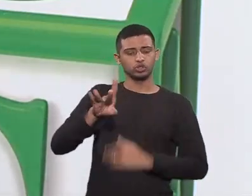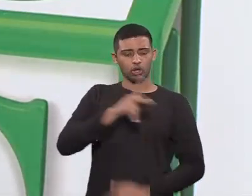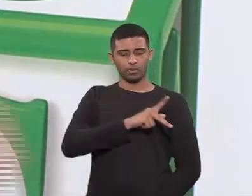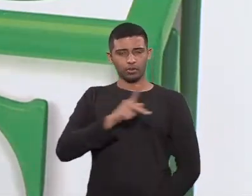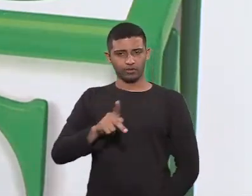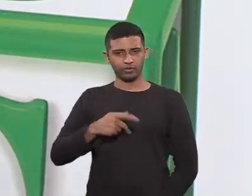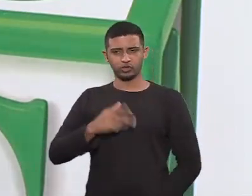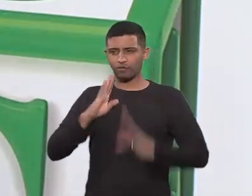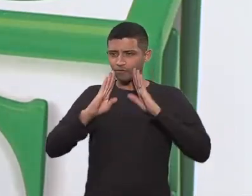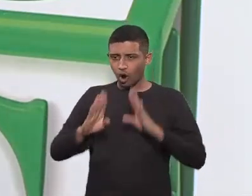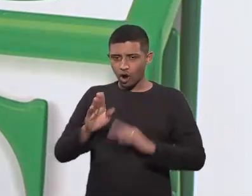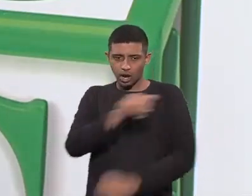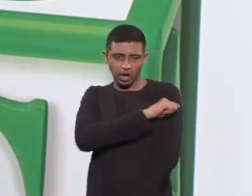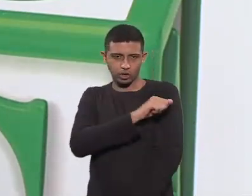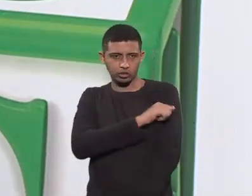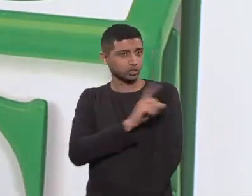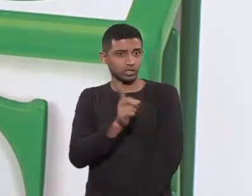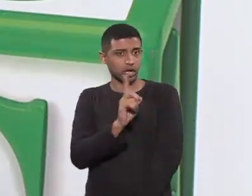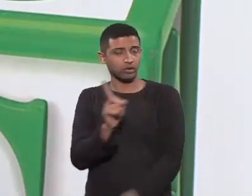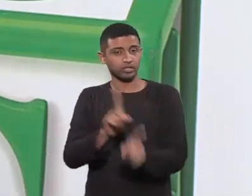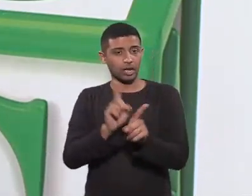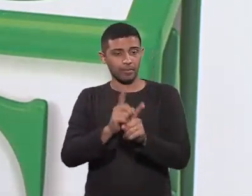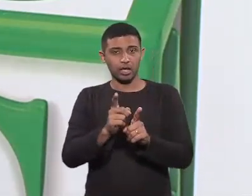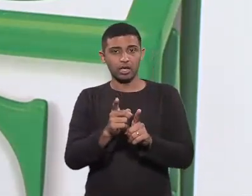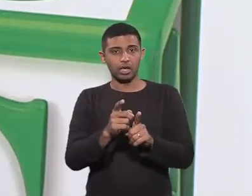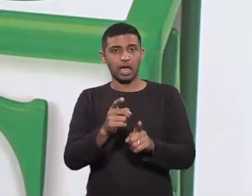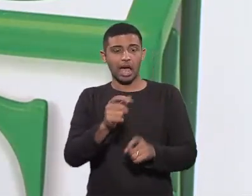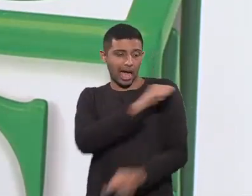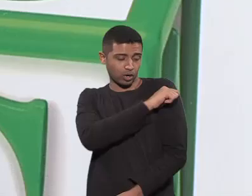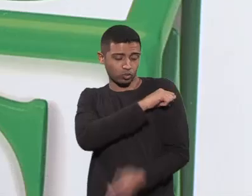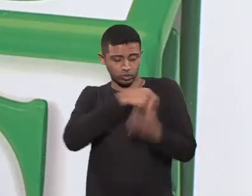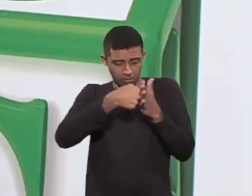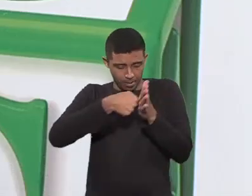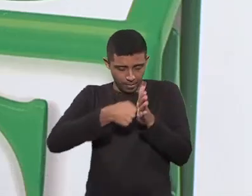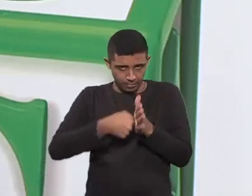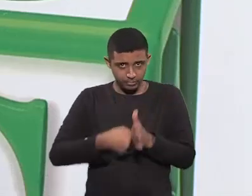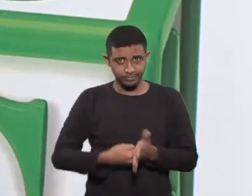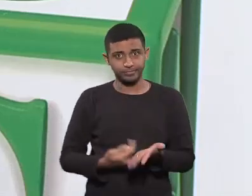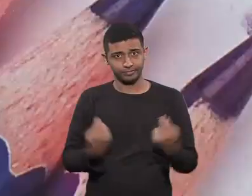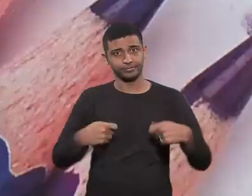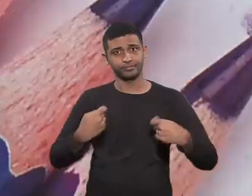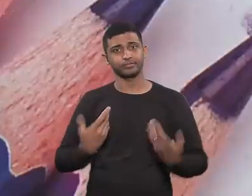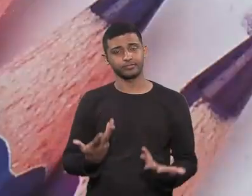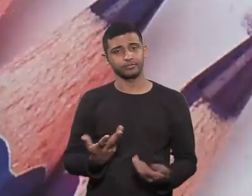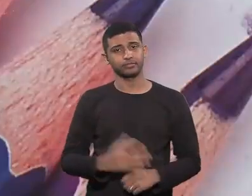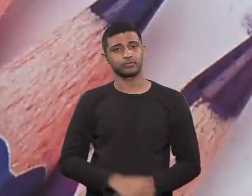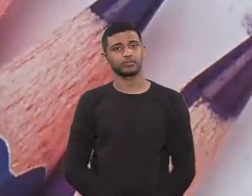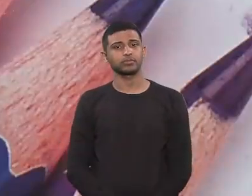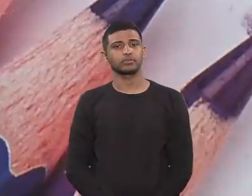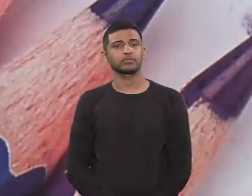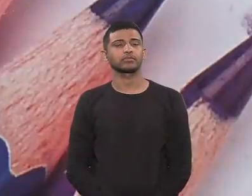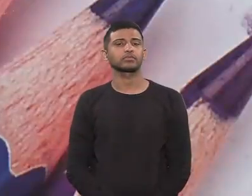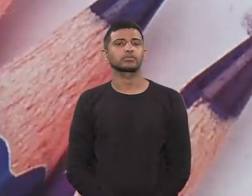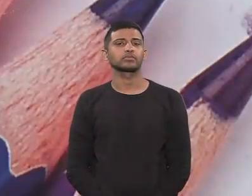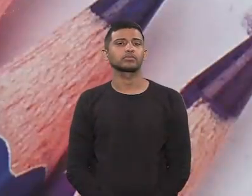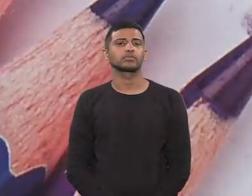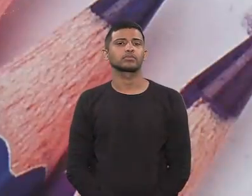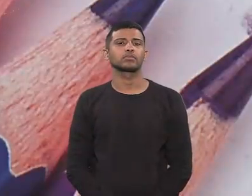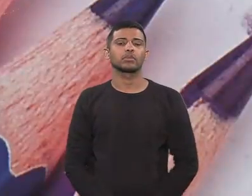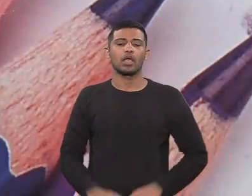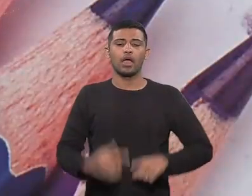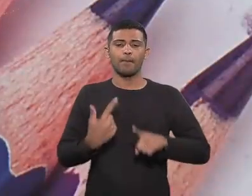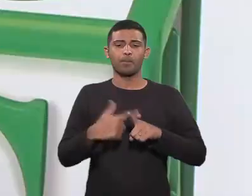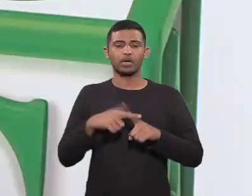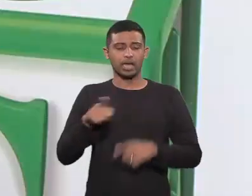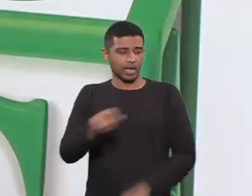do professor com relação ao aluno, mas com o aluno em relação a ele mesmo. Sim, é disso que a gente está falando em relação a diabetes, por exemplo. Porque